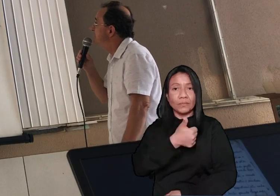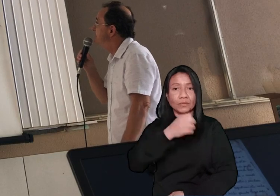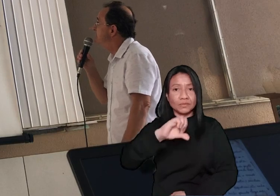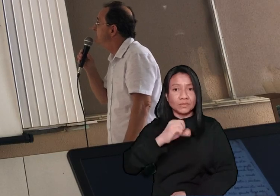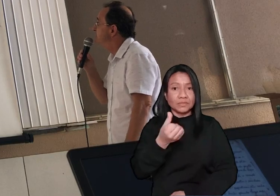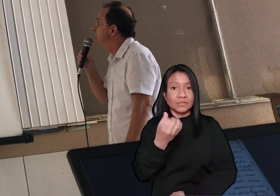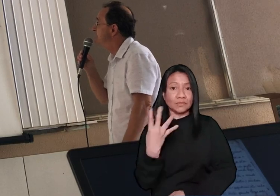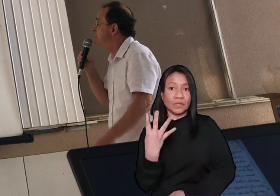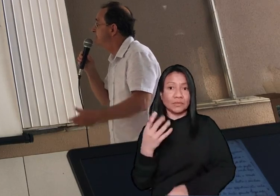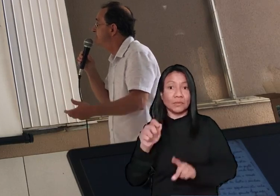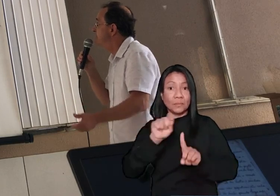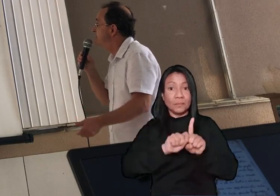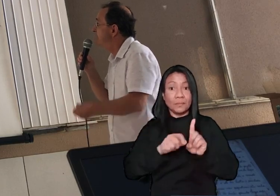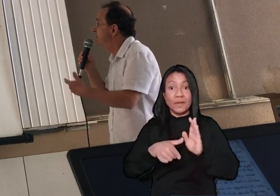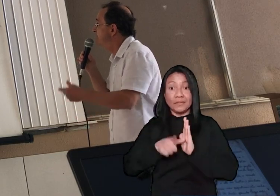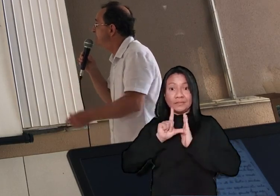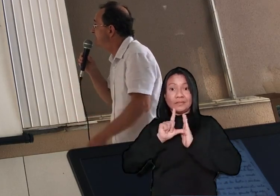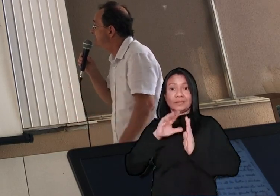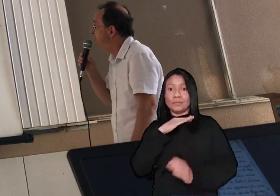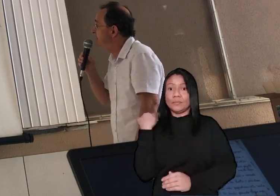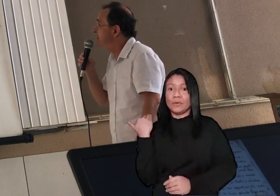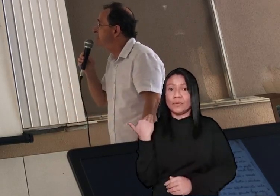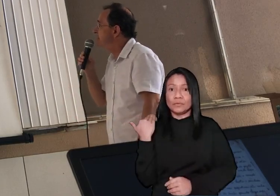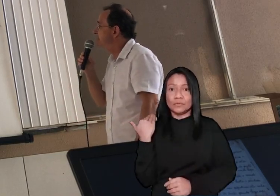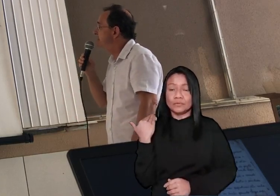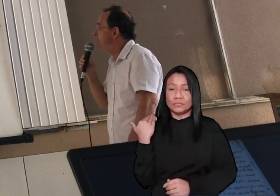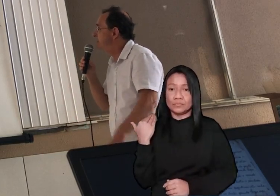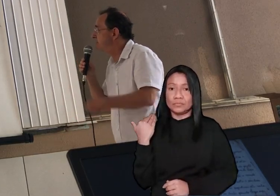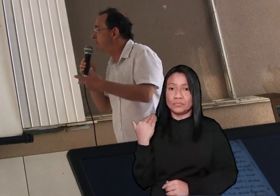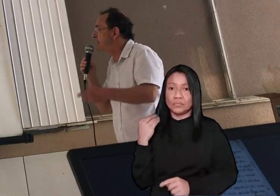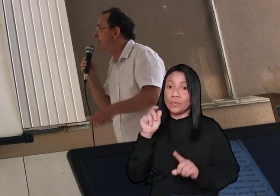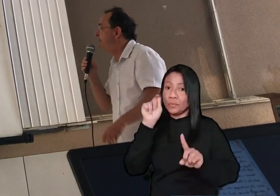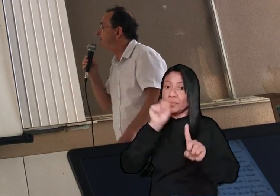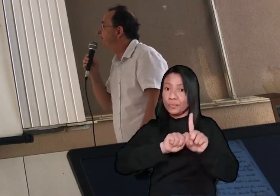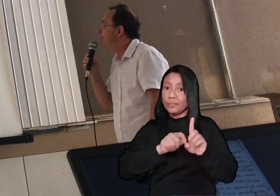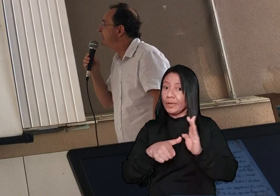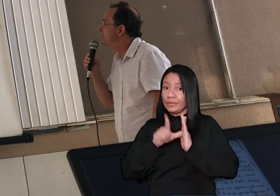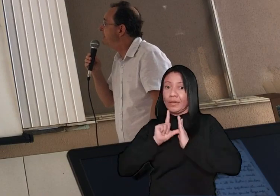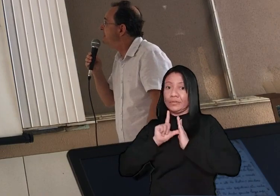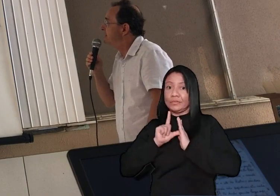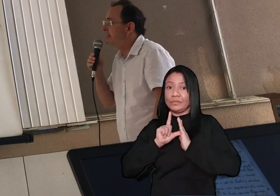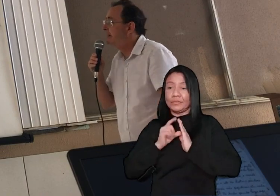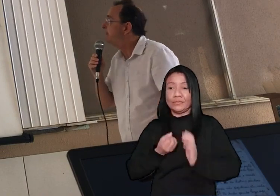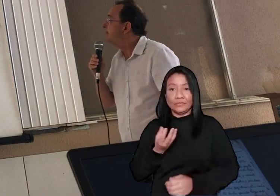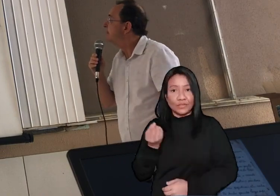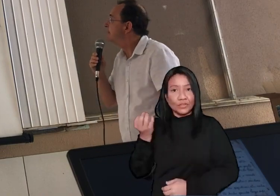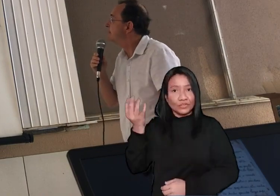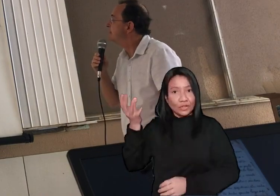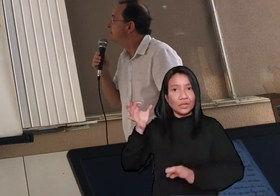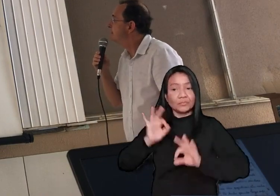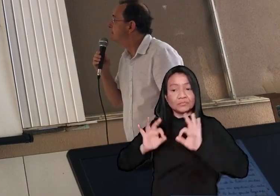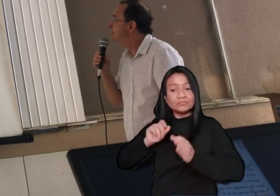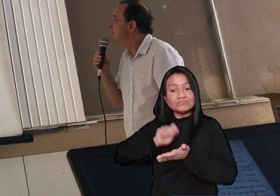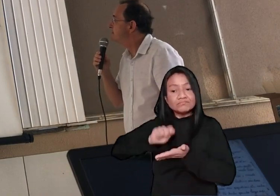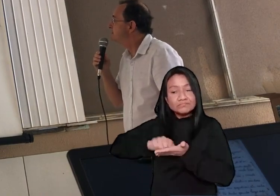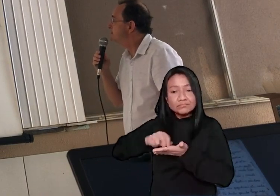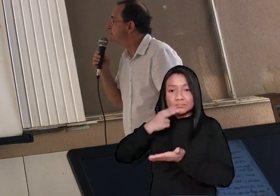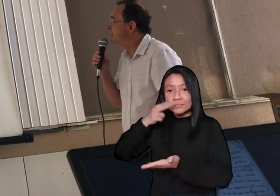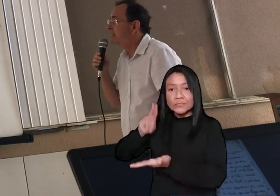fez, antes de se despedir, antes de viajar, ele fez essa carta para uma família e mandou para cá. Tá.